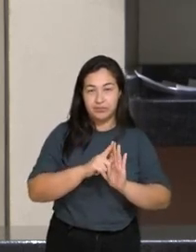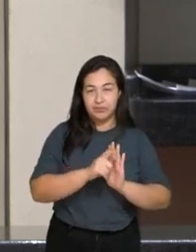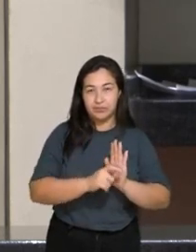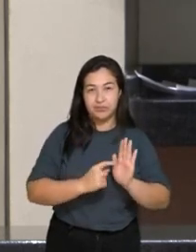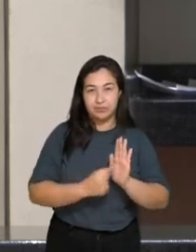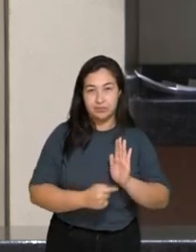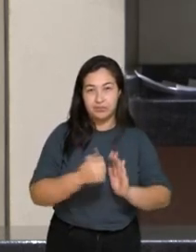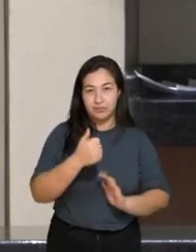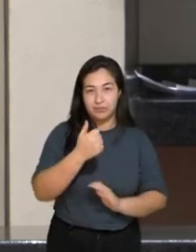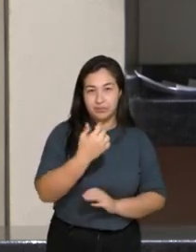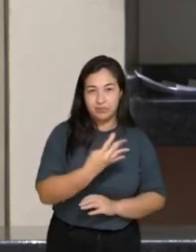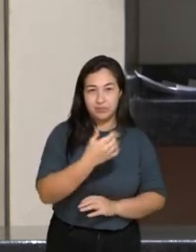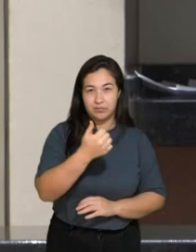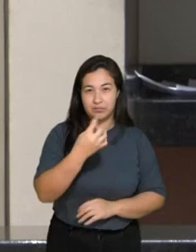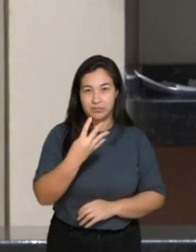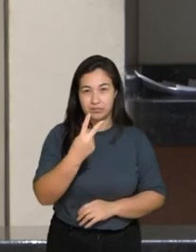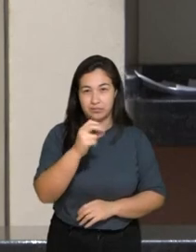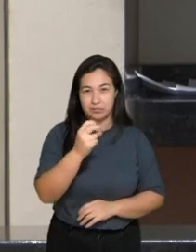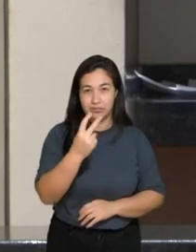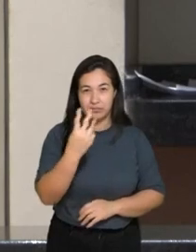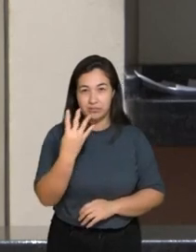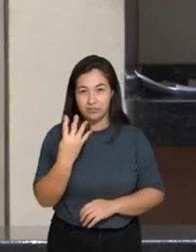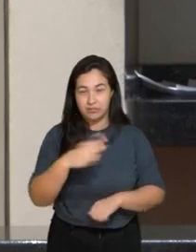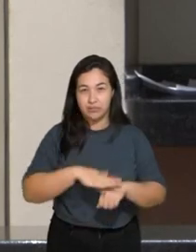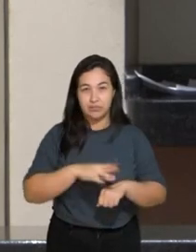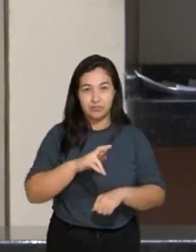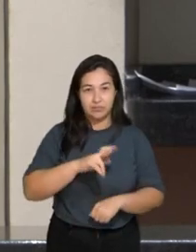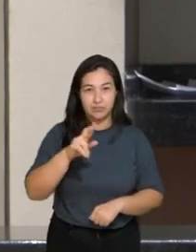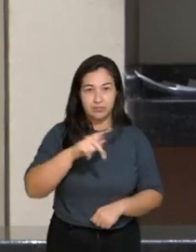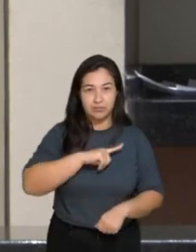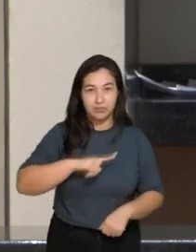414/2024, autoria Governo do Estado.